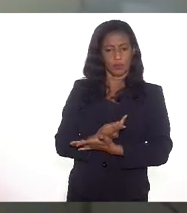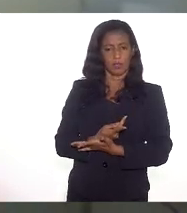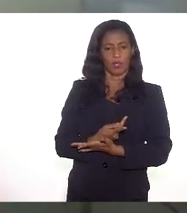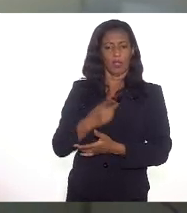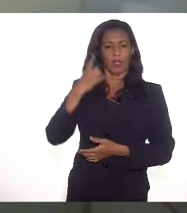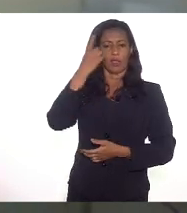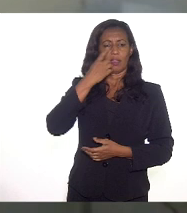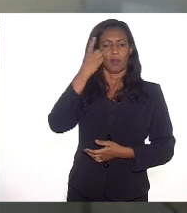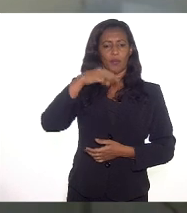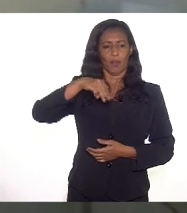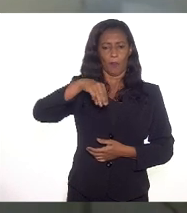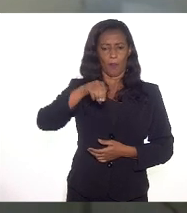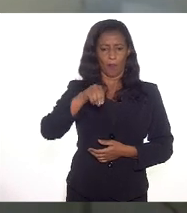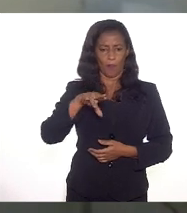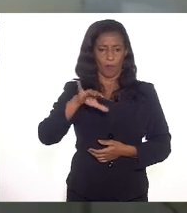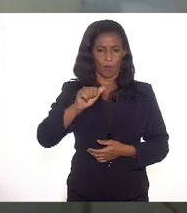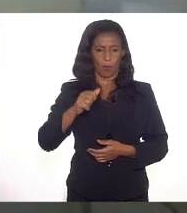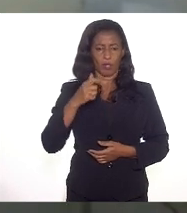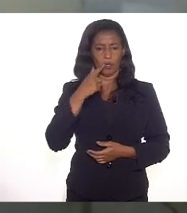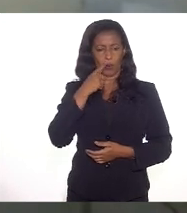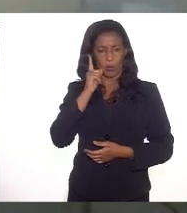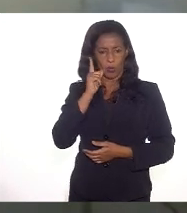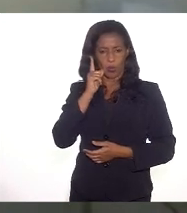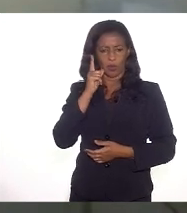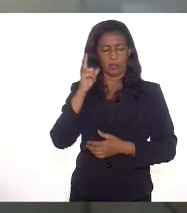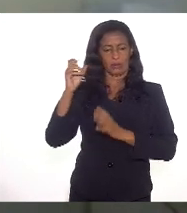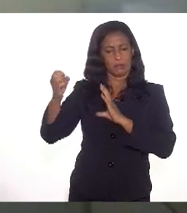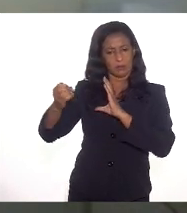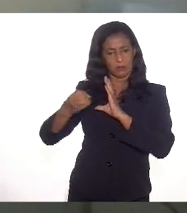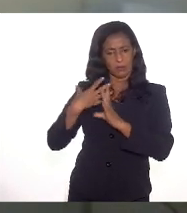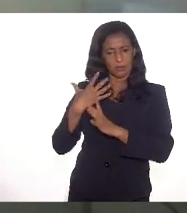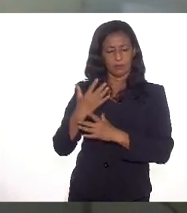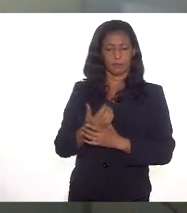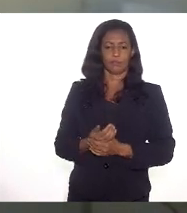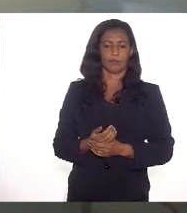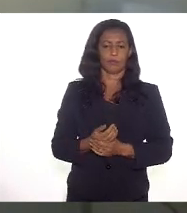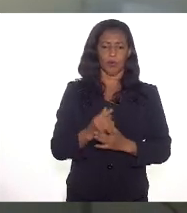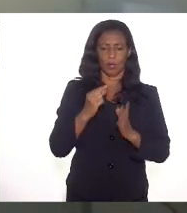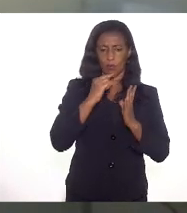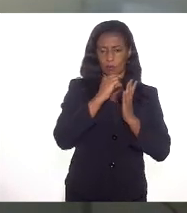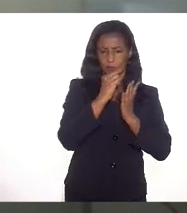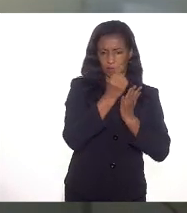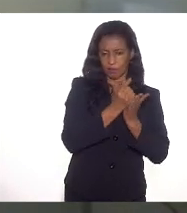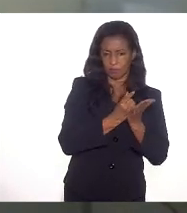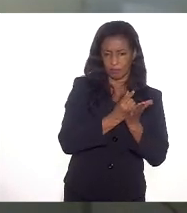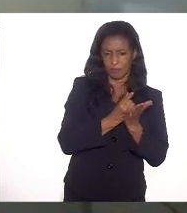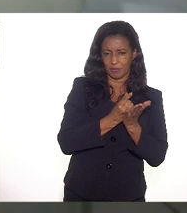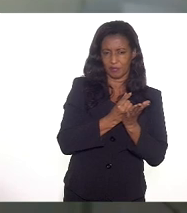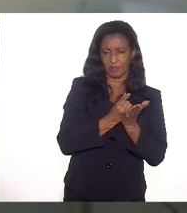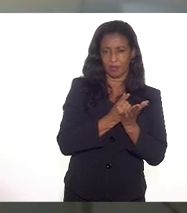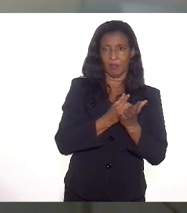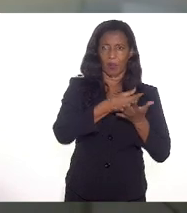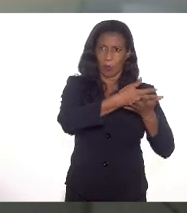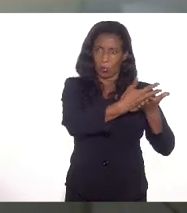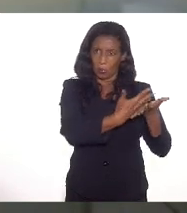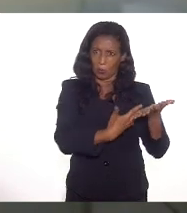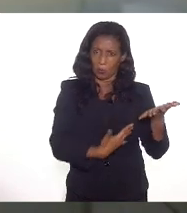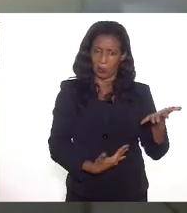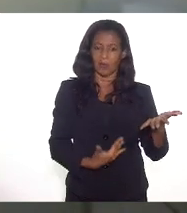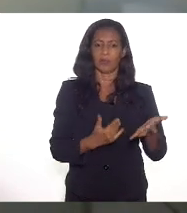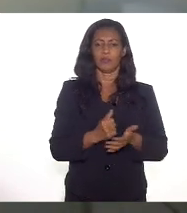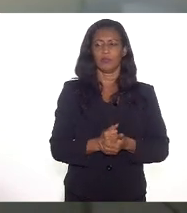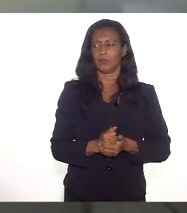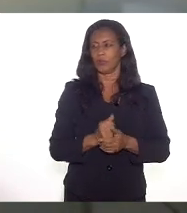Deputada Mônica Francisco ontem mandou uma síntese bastante ampla do